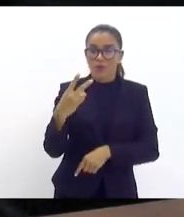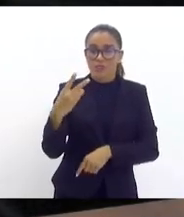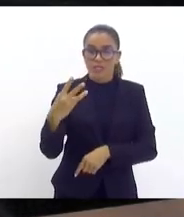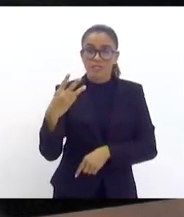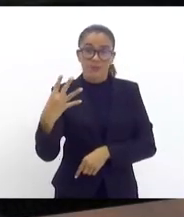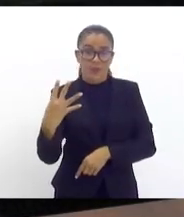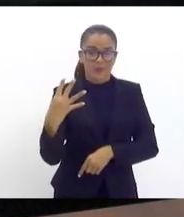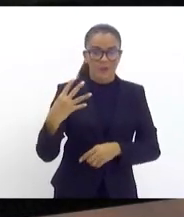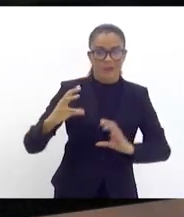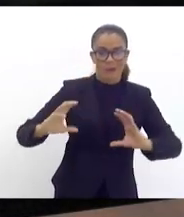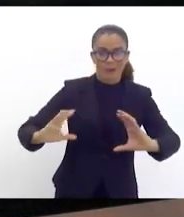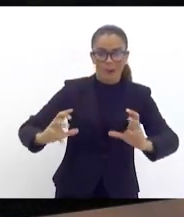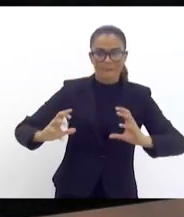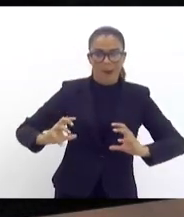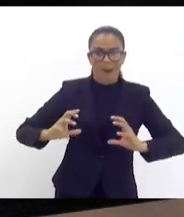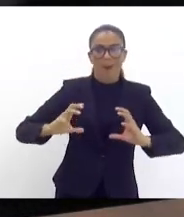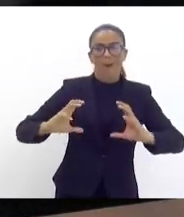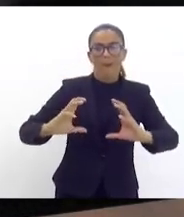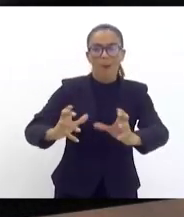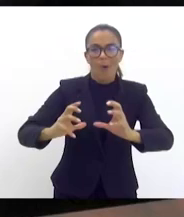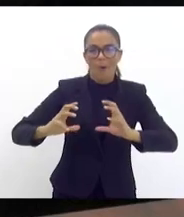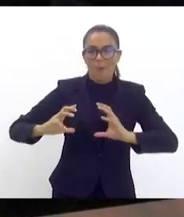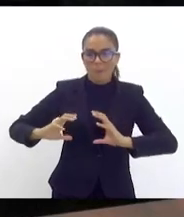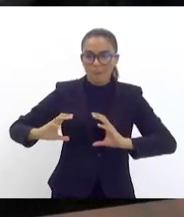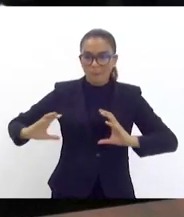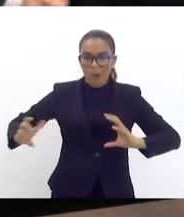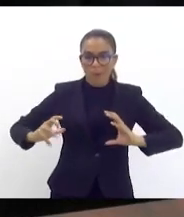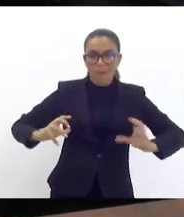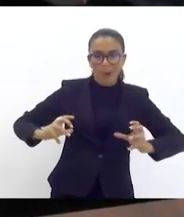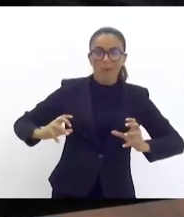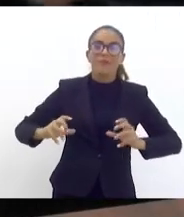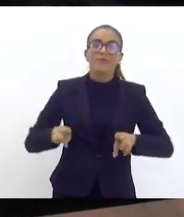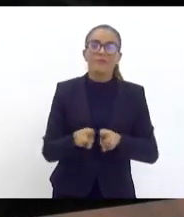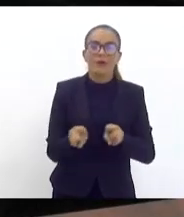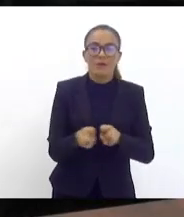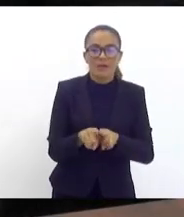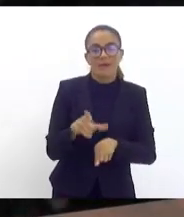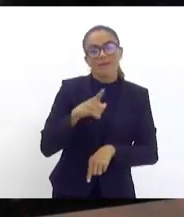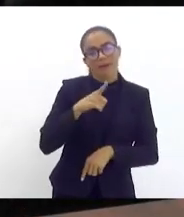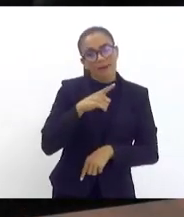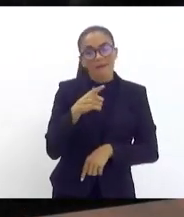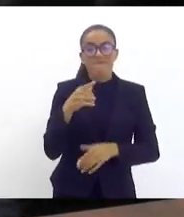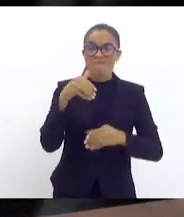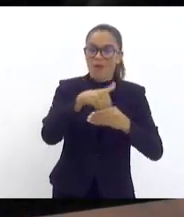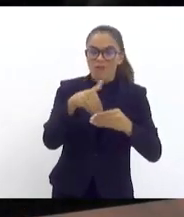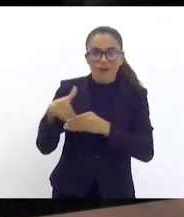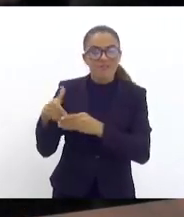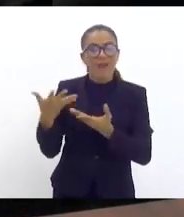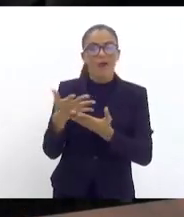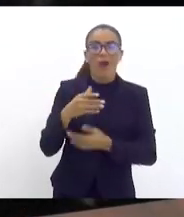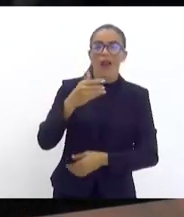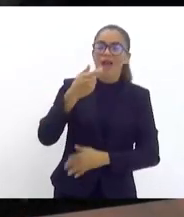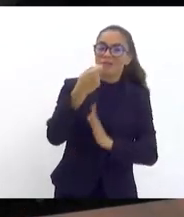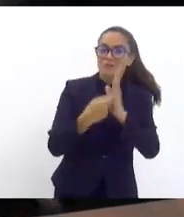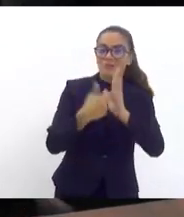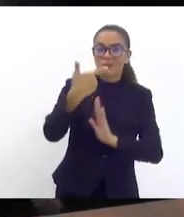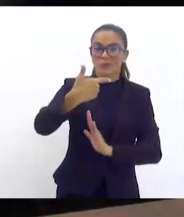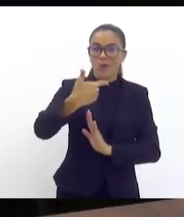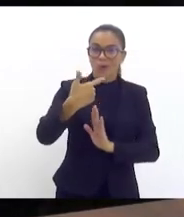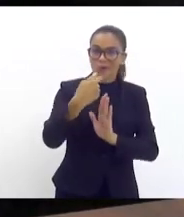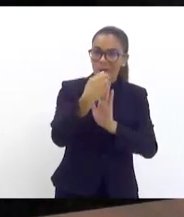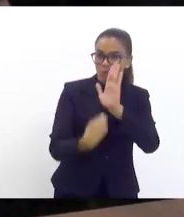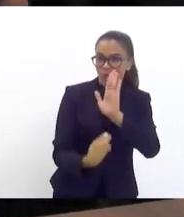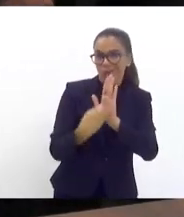2, 3 e 4 rodas. Então, com isso, o deputado Dionísio Lins retirou o projeto e passou a ser coautor do nosso projeto de leis.